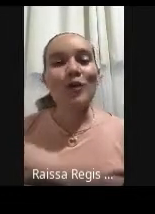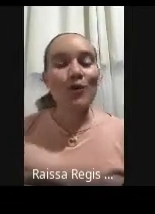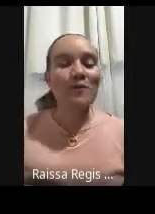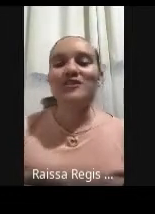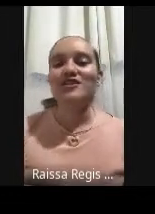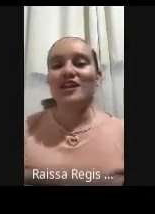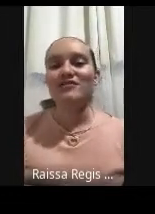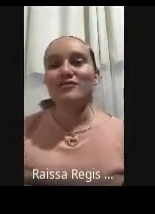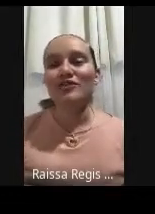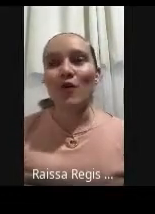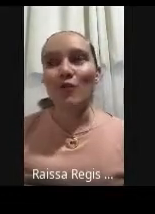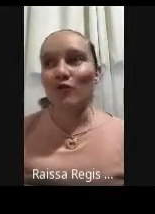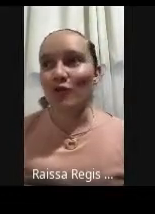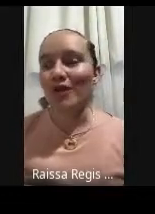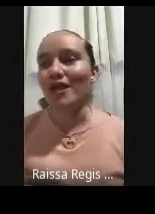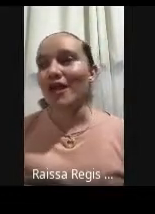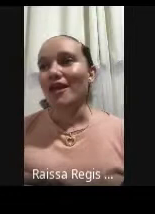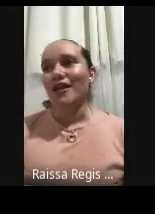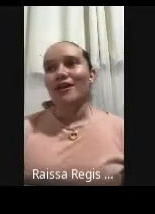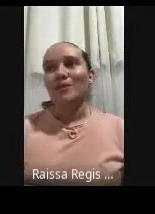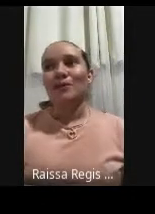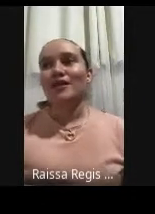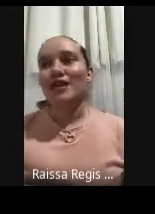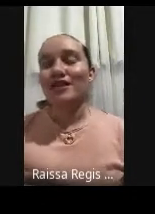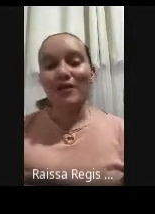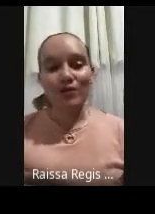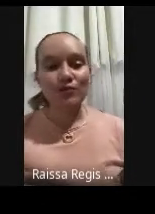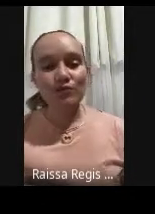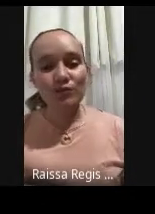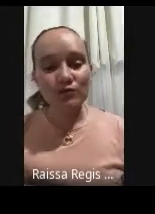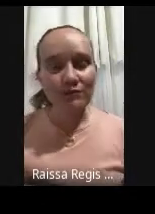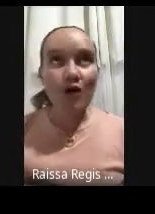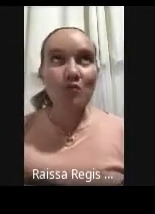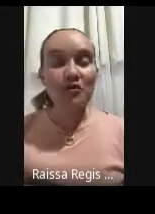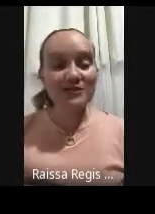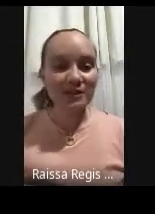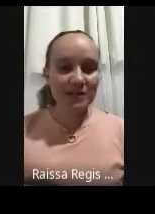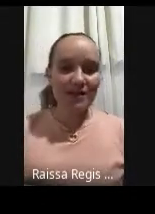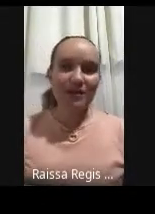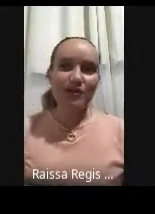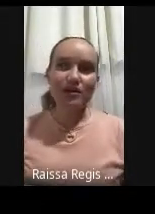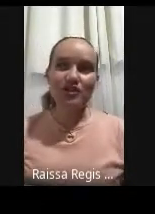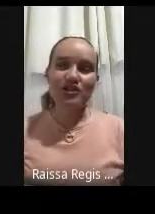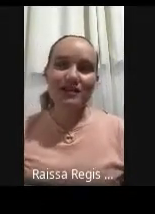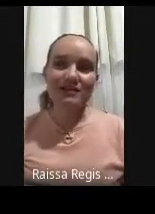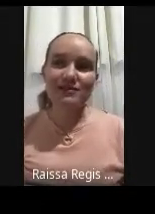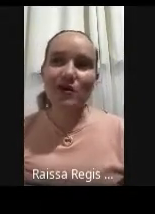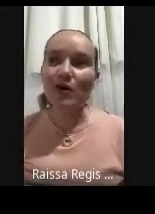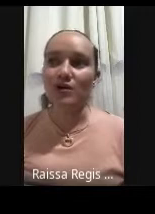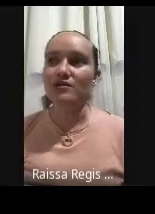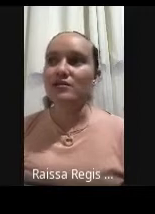contar um pouco para a gente, né, de como foi, porque não é algo muito simples, né? E aí, quando a gente chega